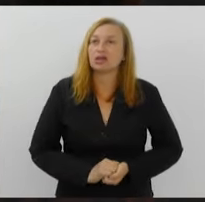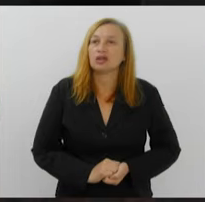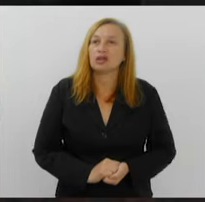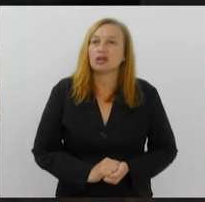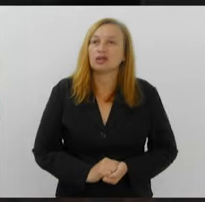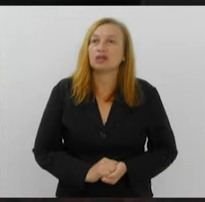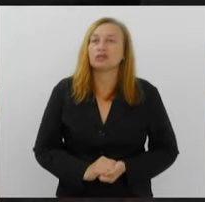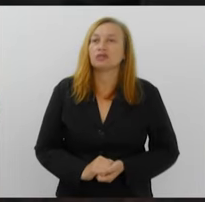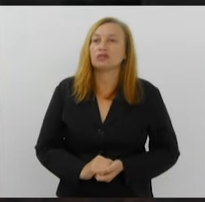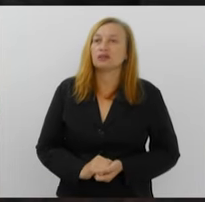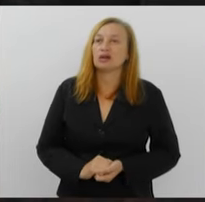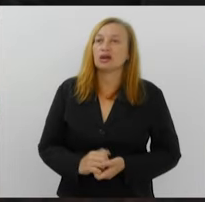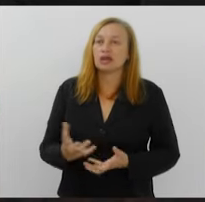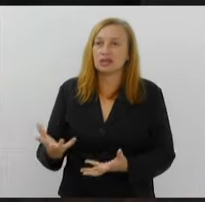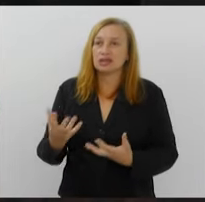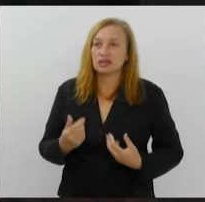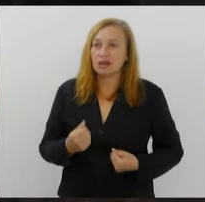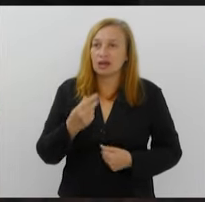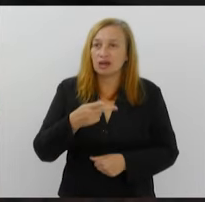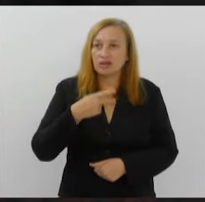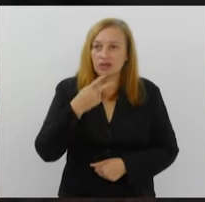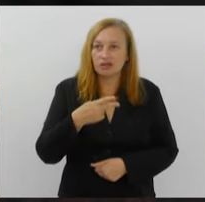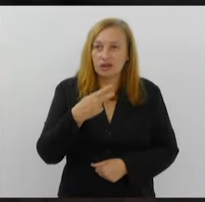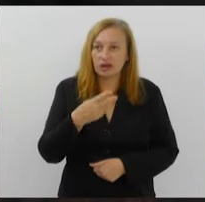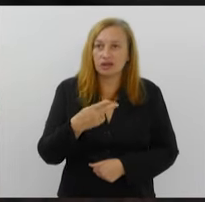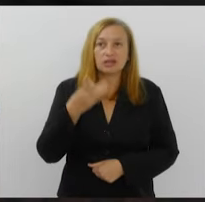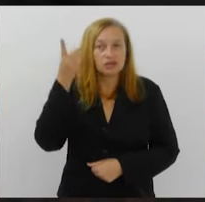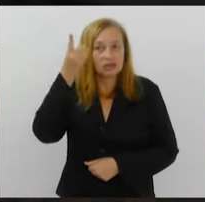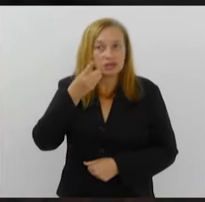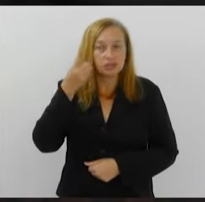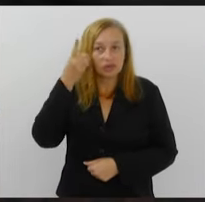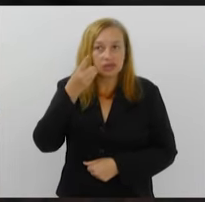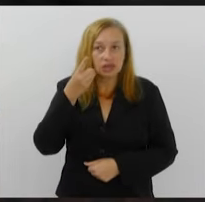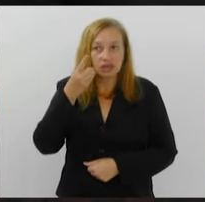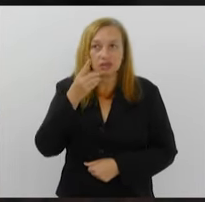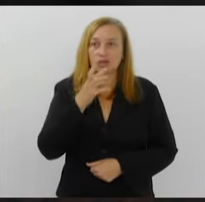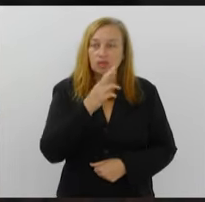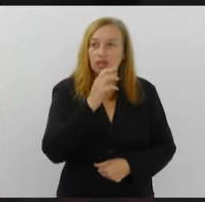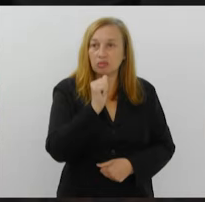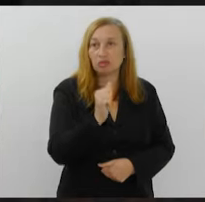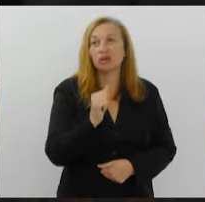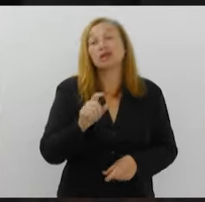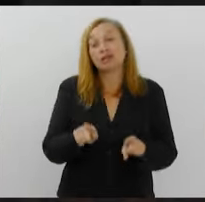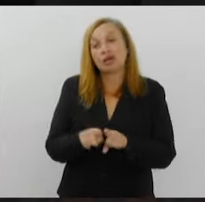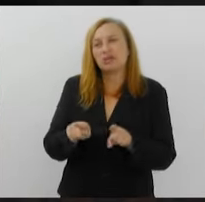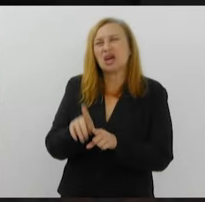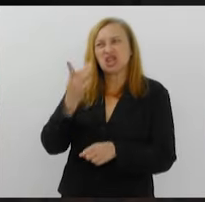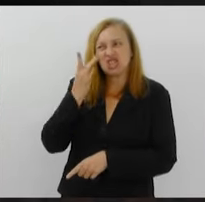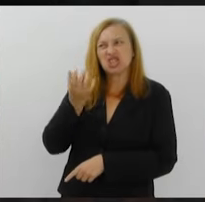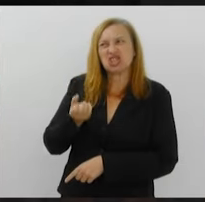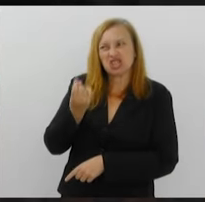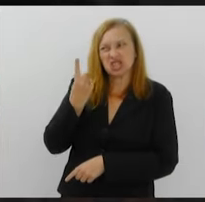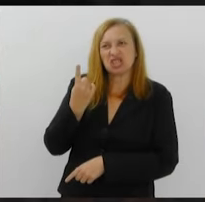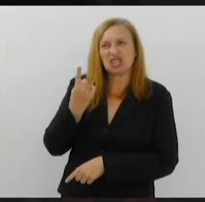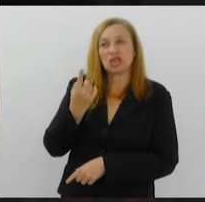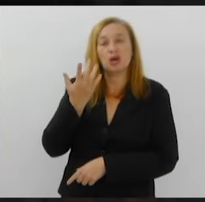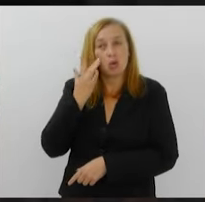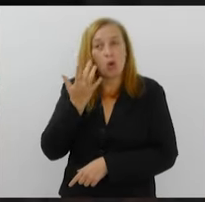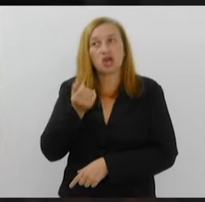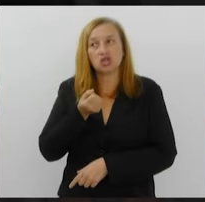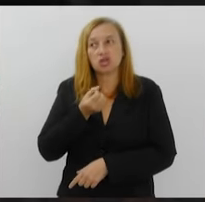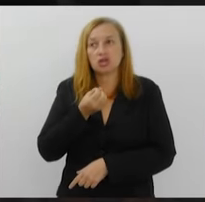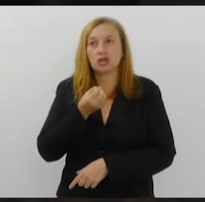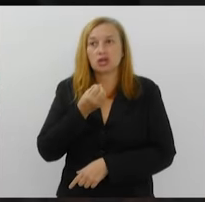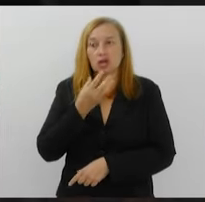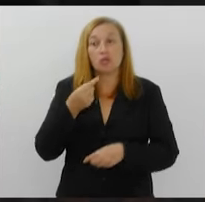breves palavras do eminente deputado Amorim, porque realmente achei muito estranho, acho que vale, de alguma maneira, vamos